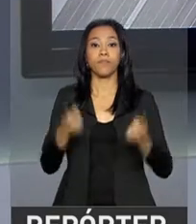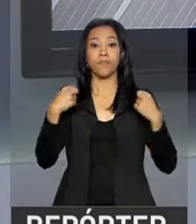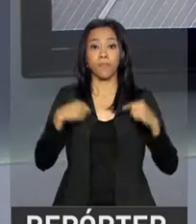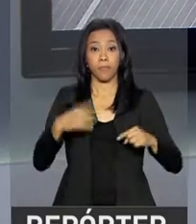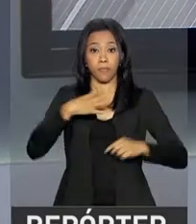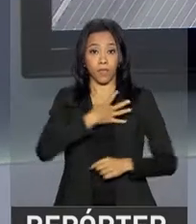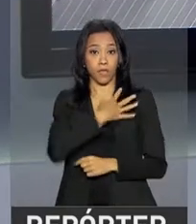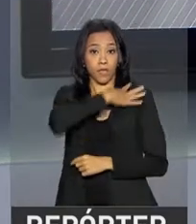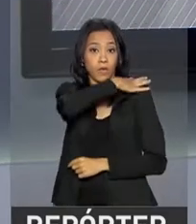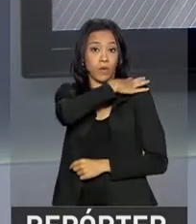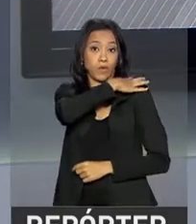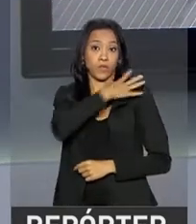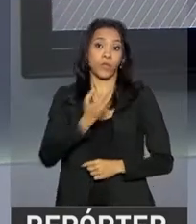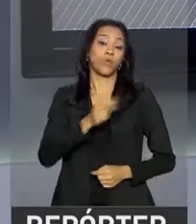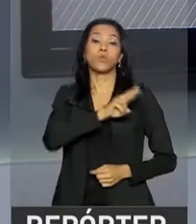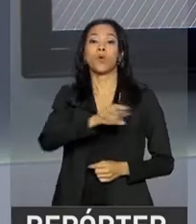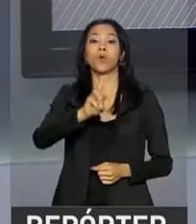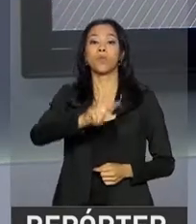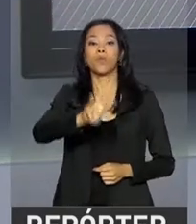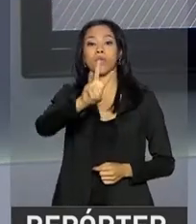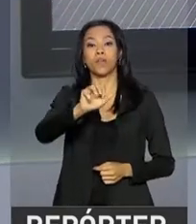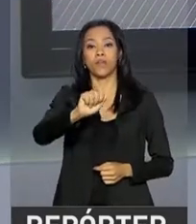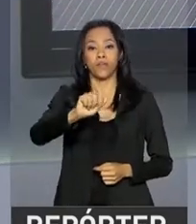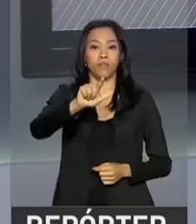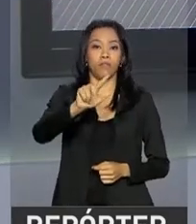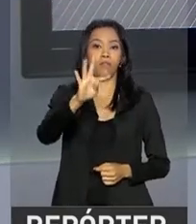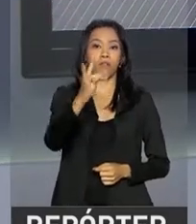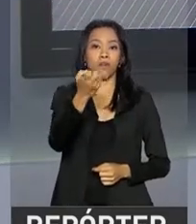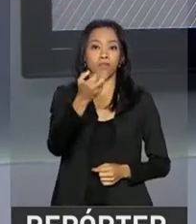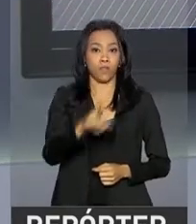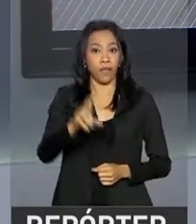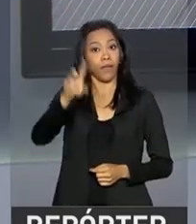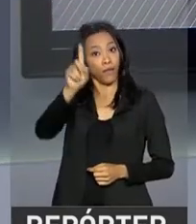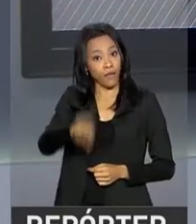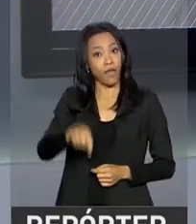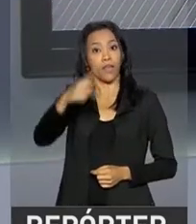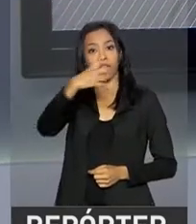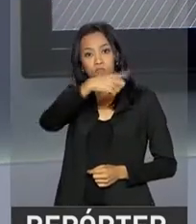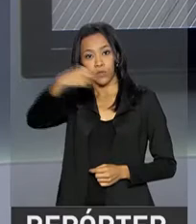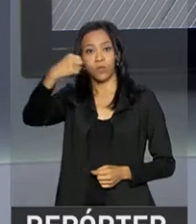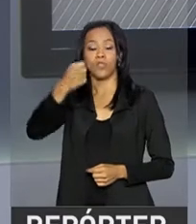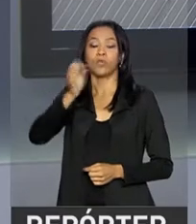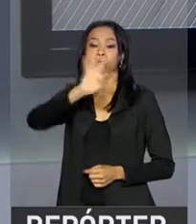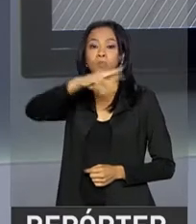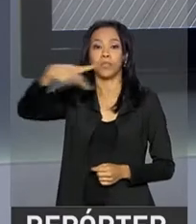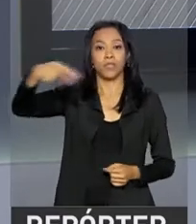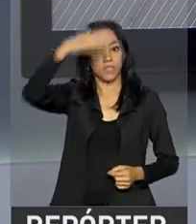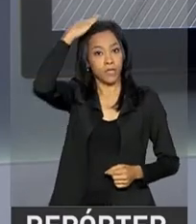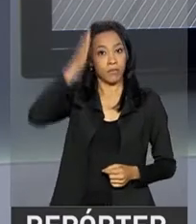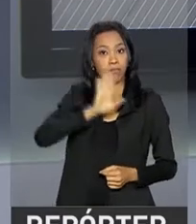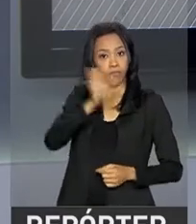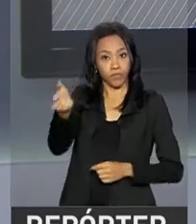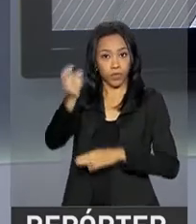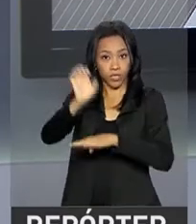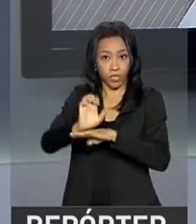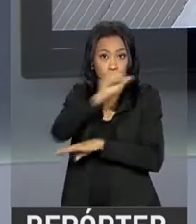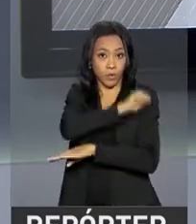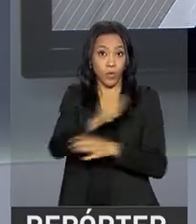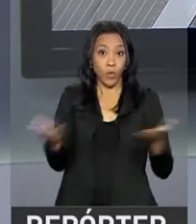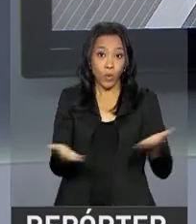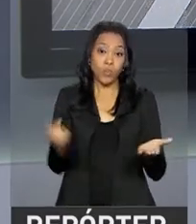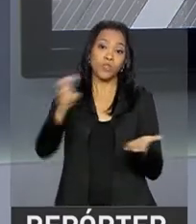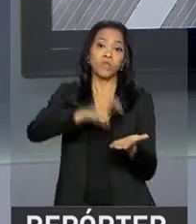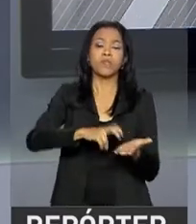walter sousa braga neto interventor no rio de janeiro nomeado pelo presidente michel temer anunciou nesta manhã os